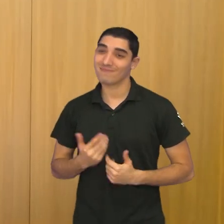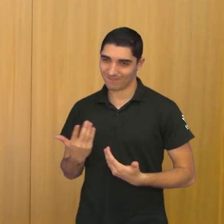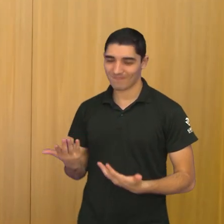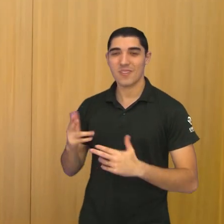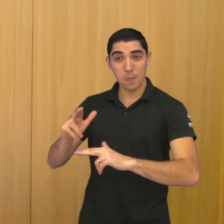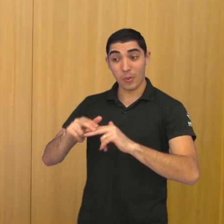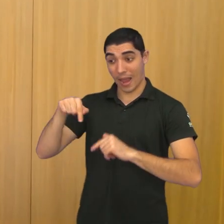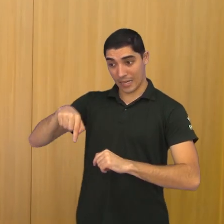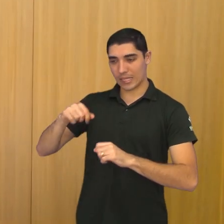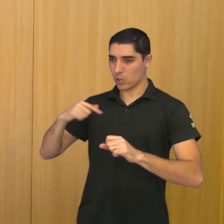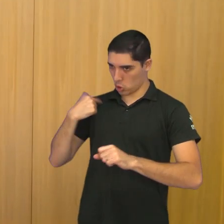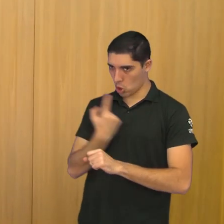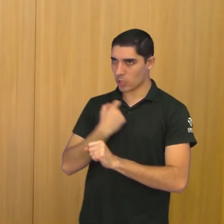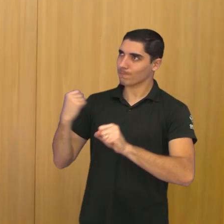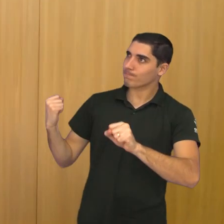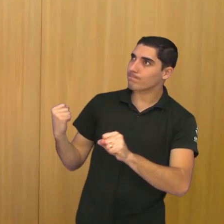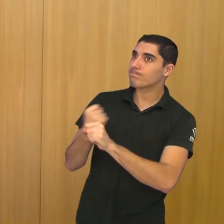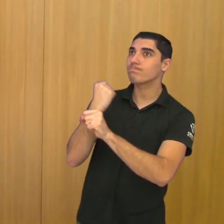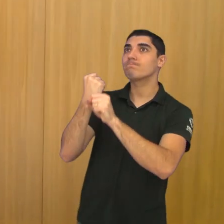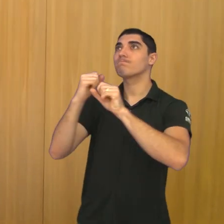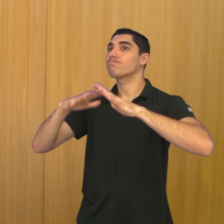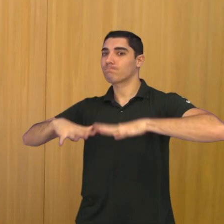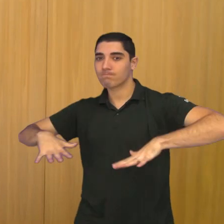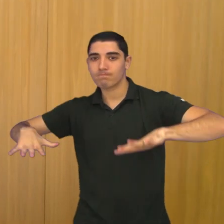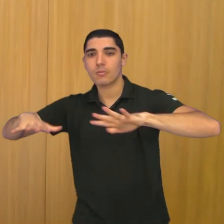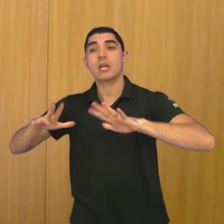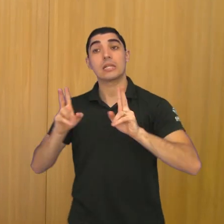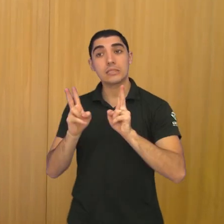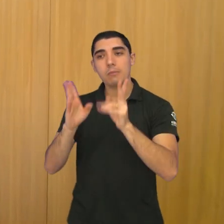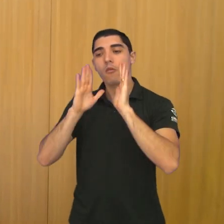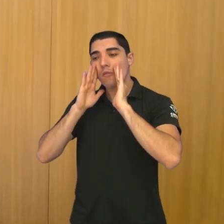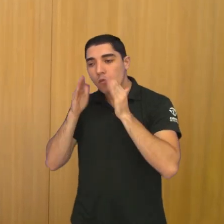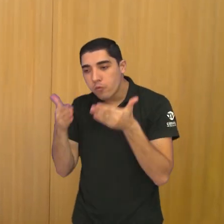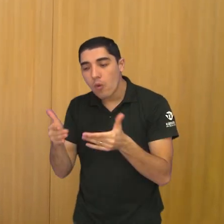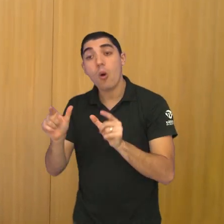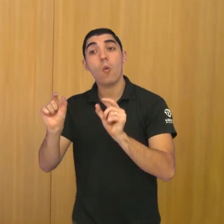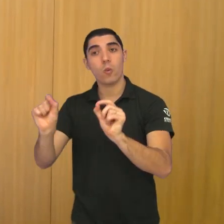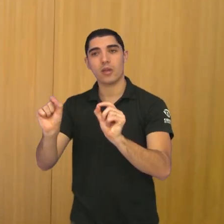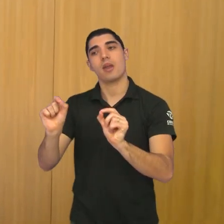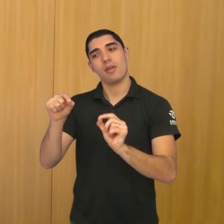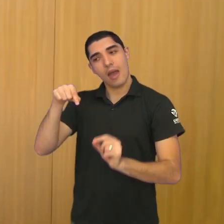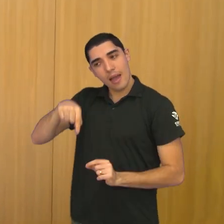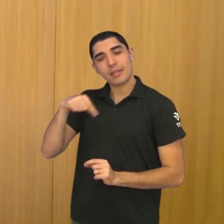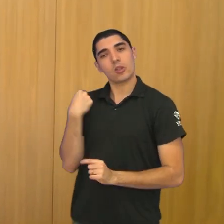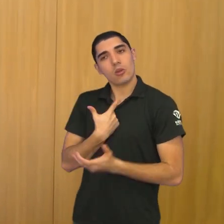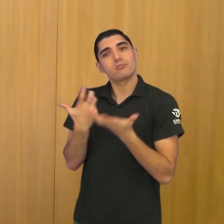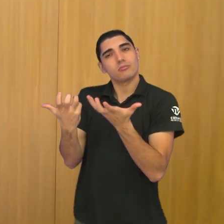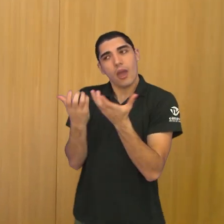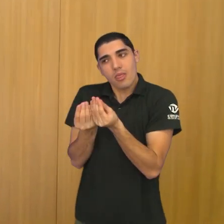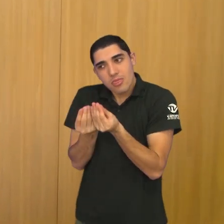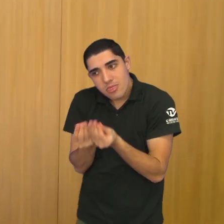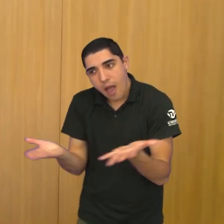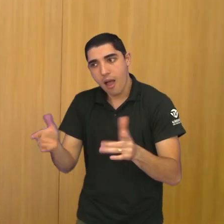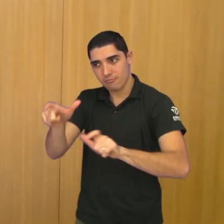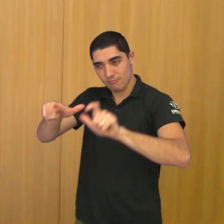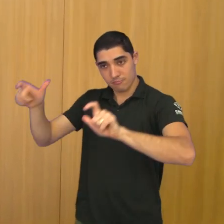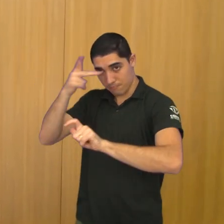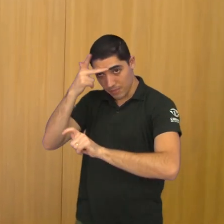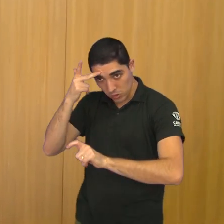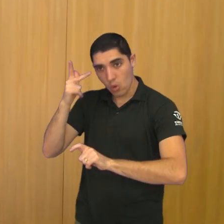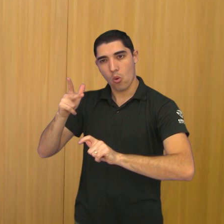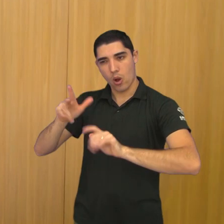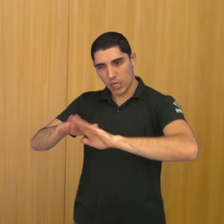o conceito de construção do hospital foi justamente pensando que aqui nós vamos oferecer, e oferecemos